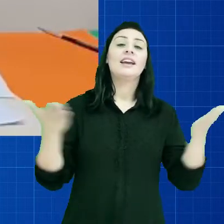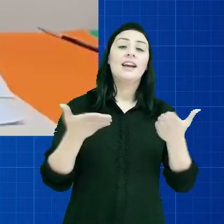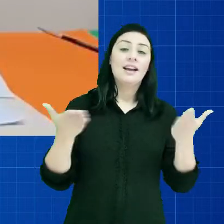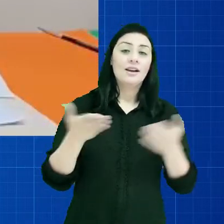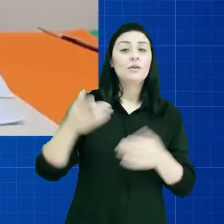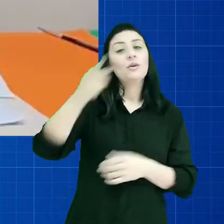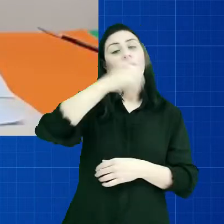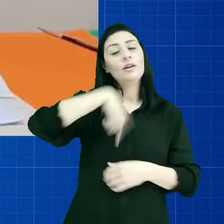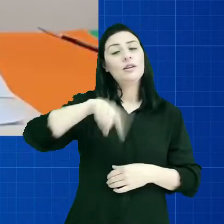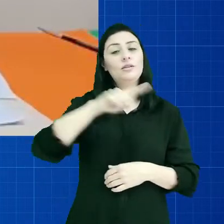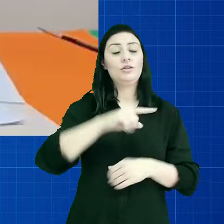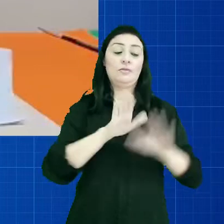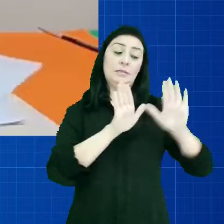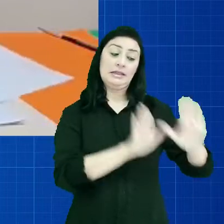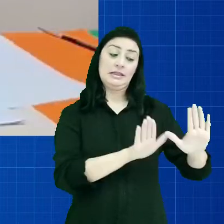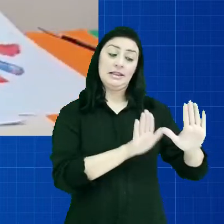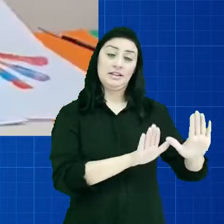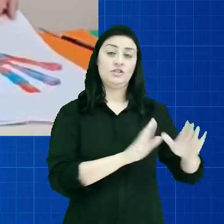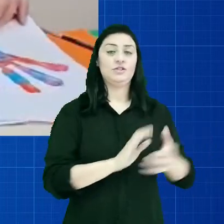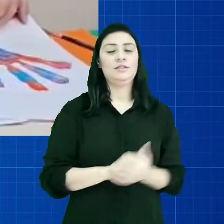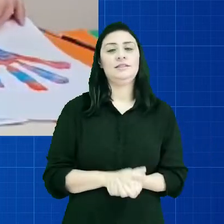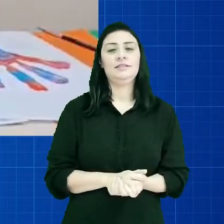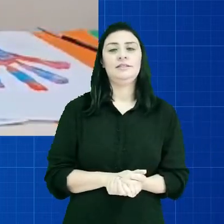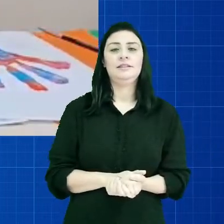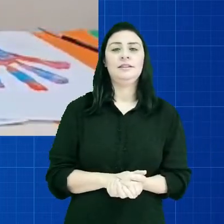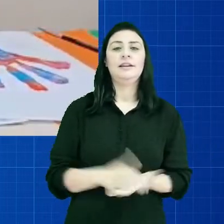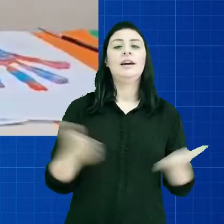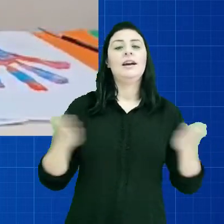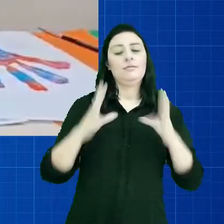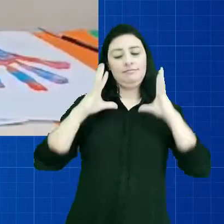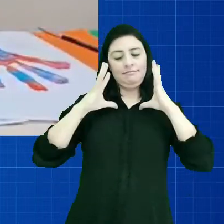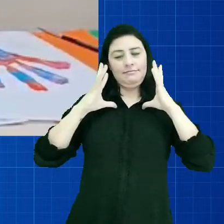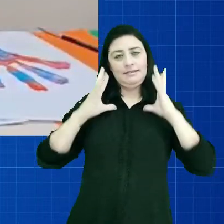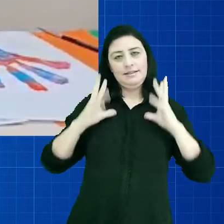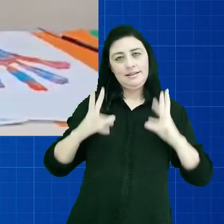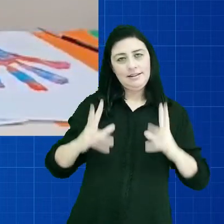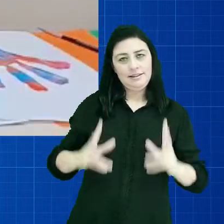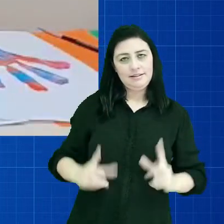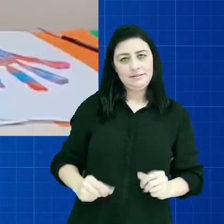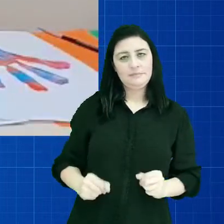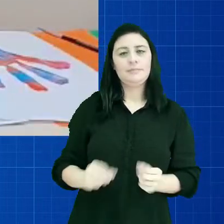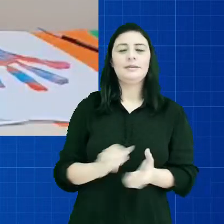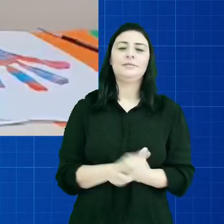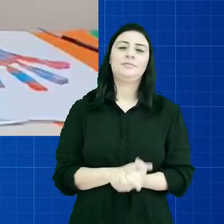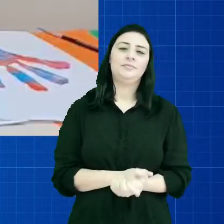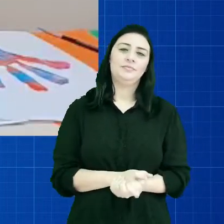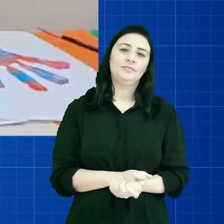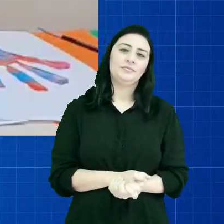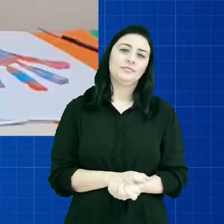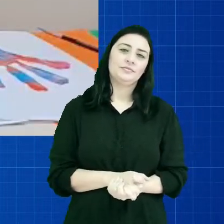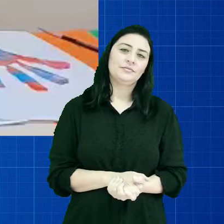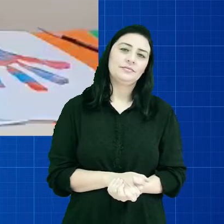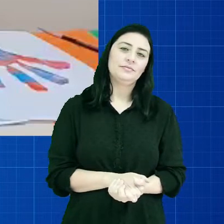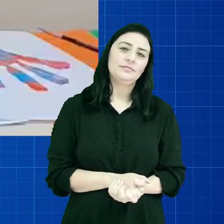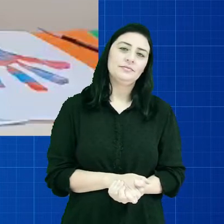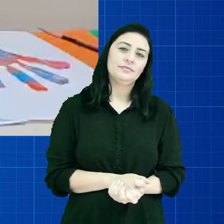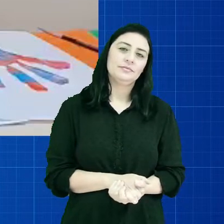Vamos deixar aqui ao lado, tá? Fazer a higiene da minha mão.